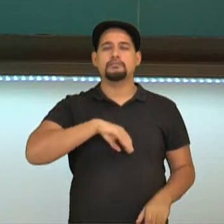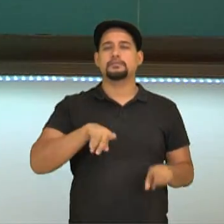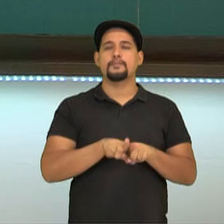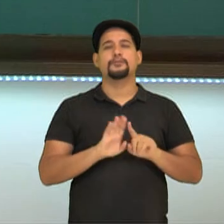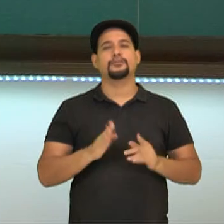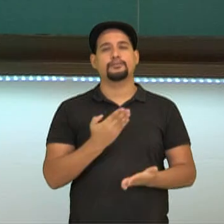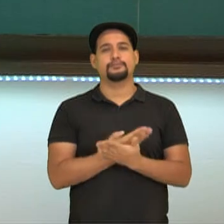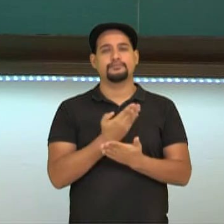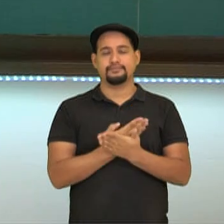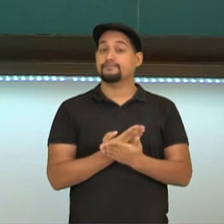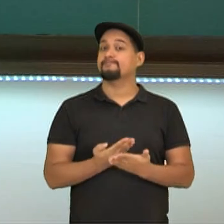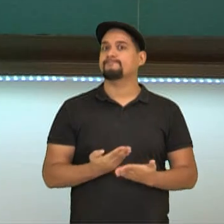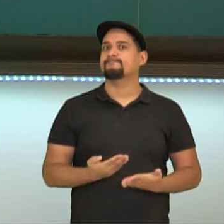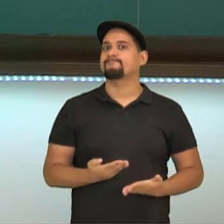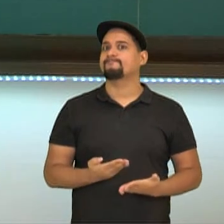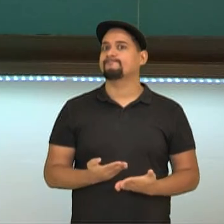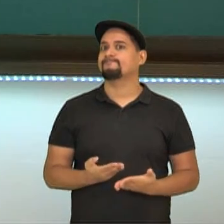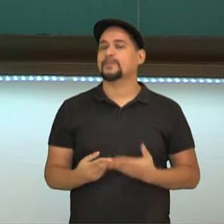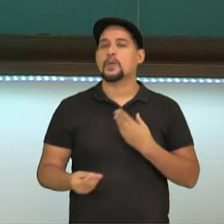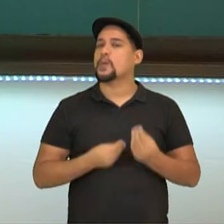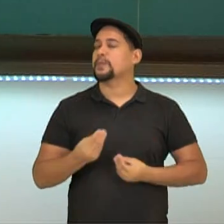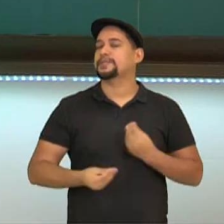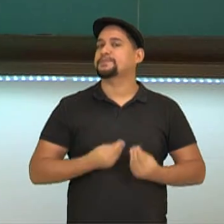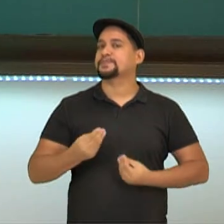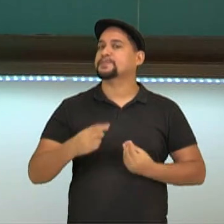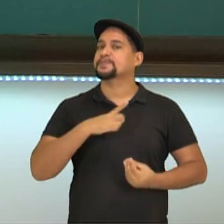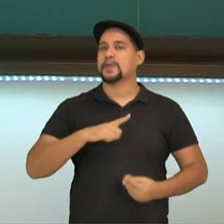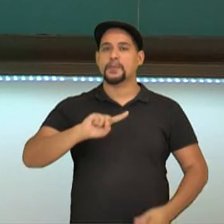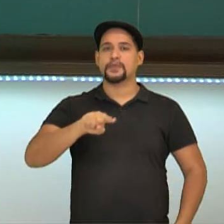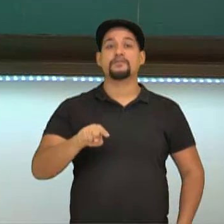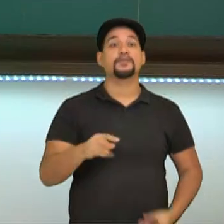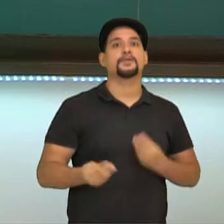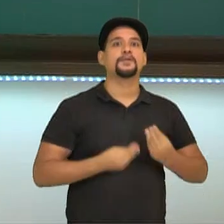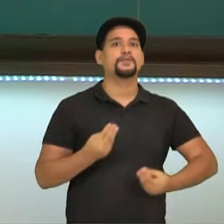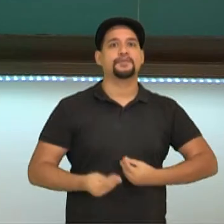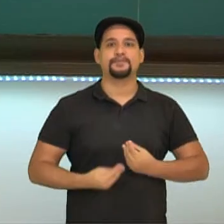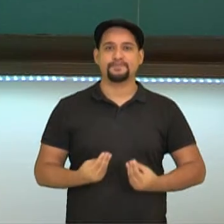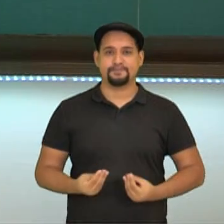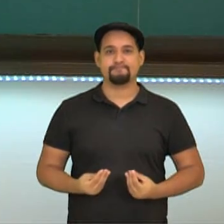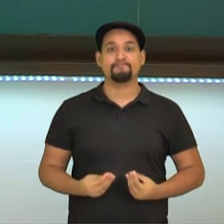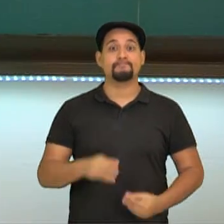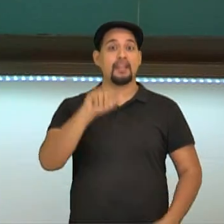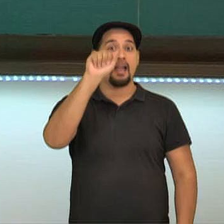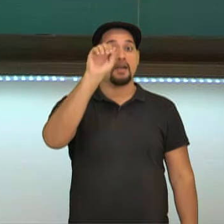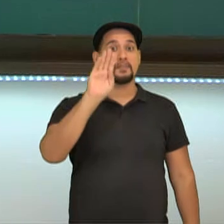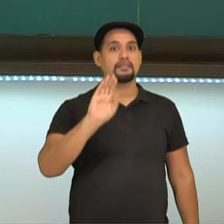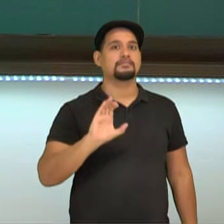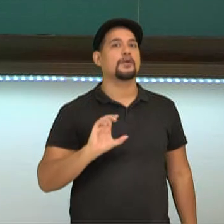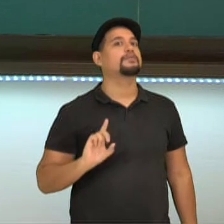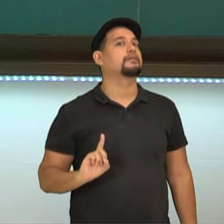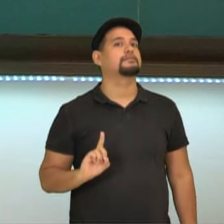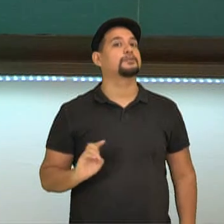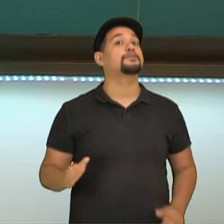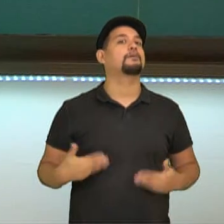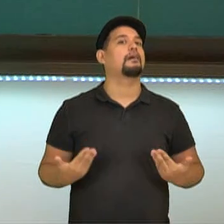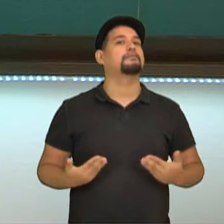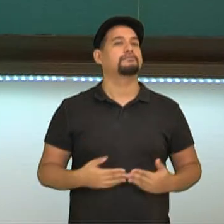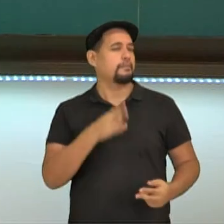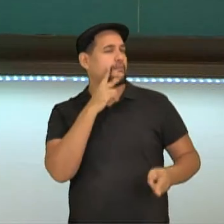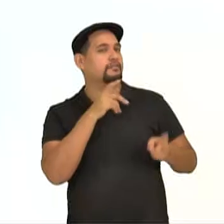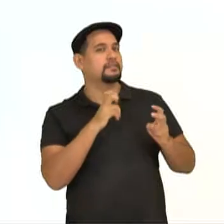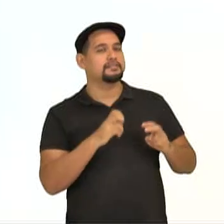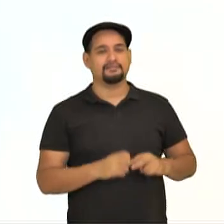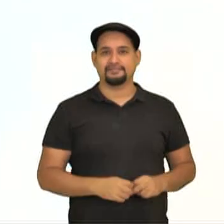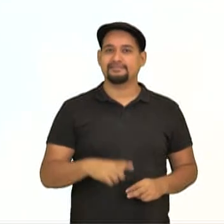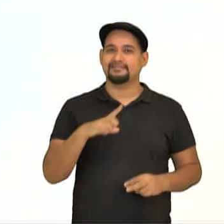nós estudamos agora há pouco, em relação ao ponto e vírgula? A, B, C ou D? Vamos